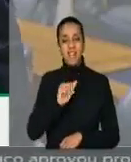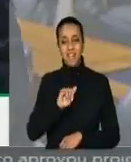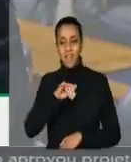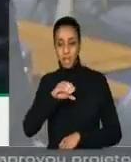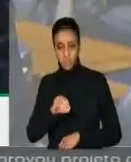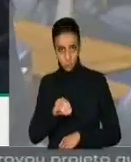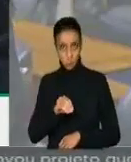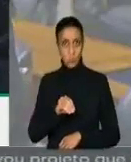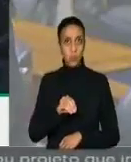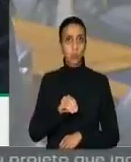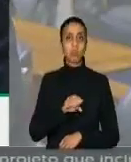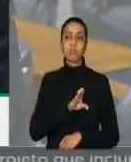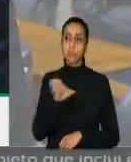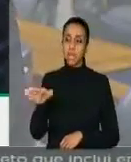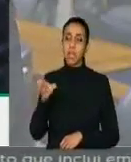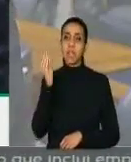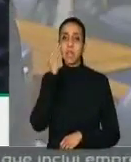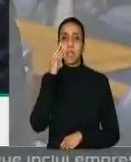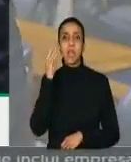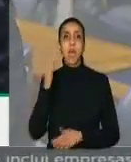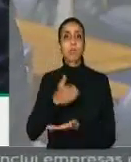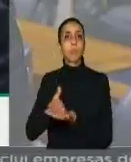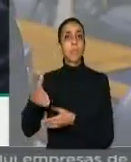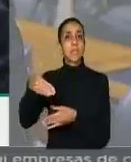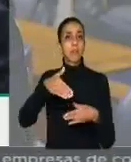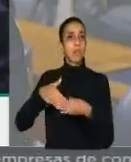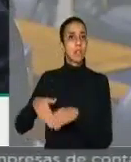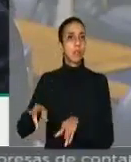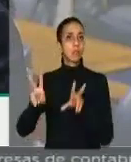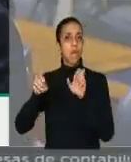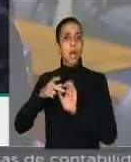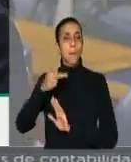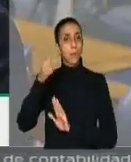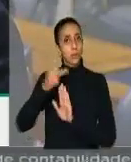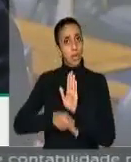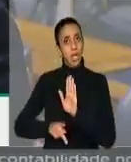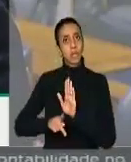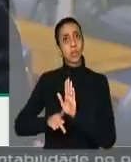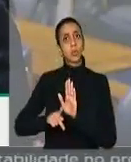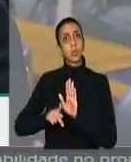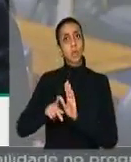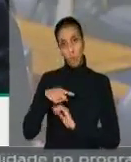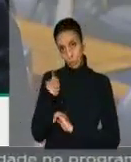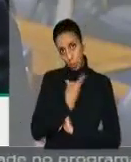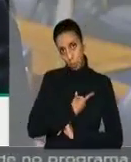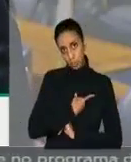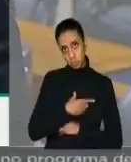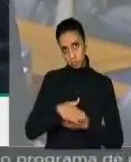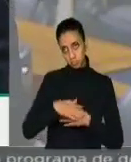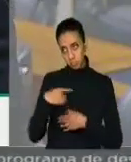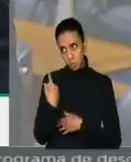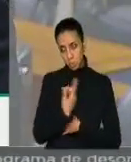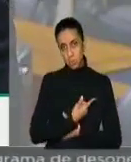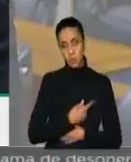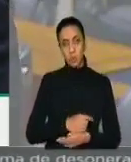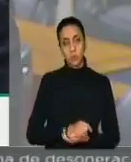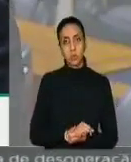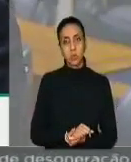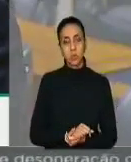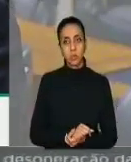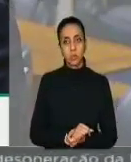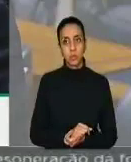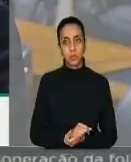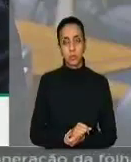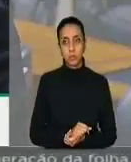estará colocando em votação um projeto da nossa autoria, que é sobre fazer com